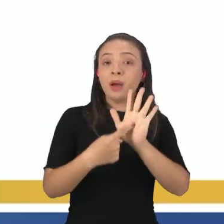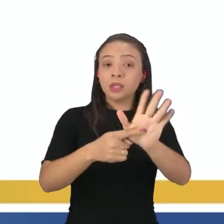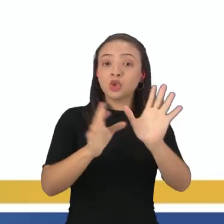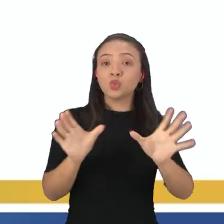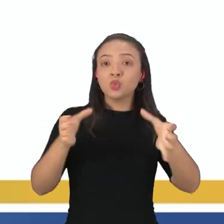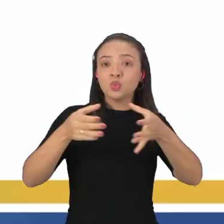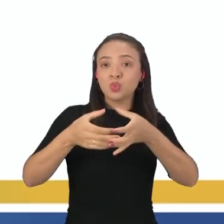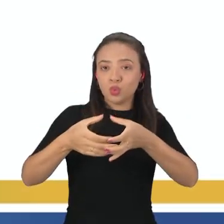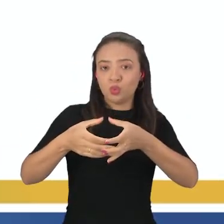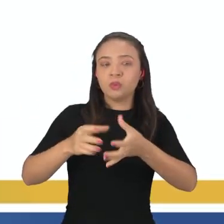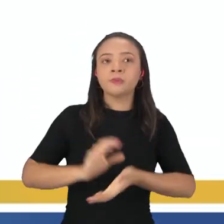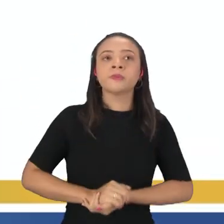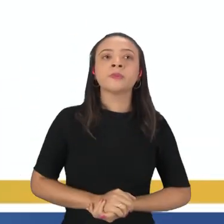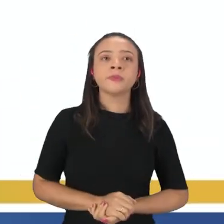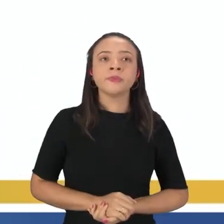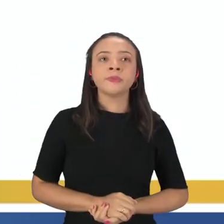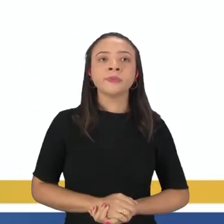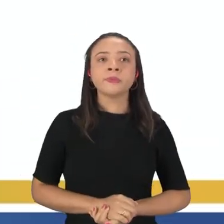no plural.